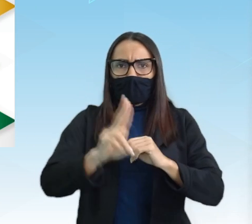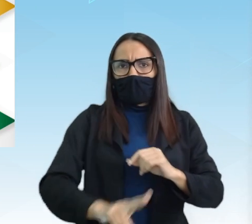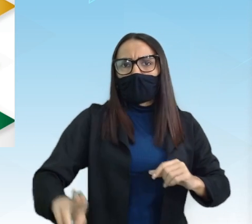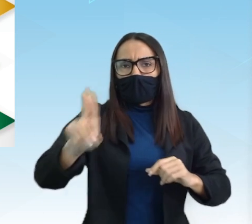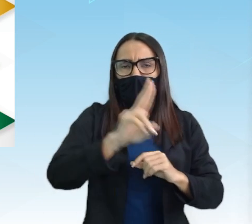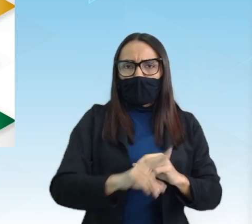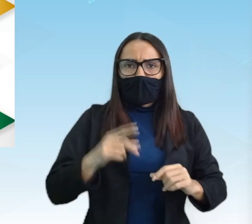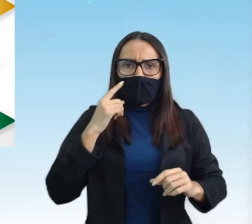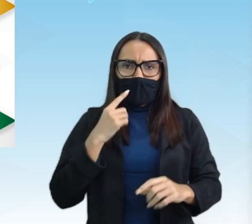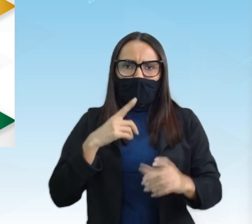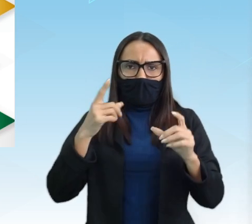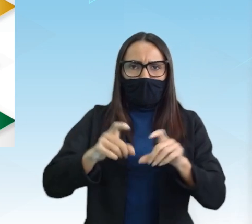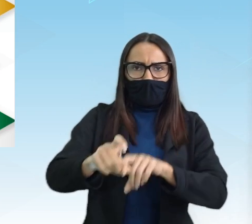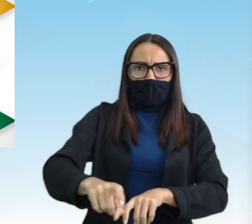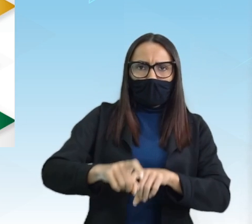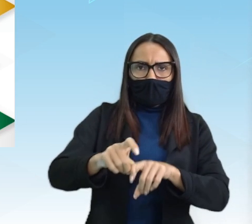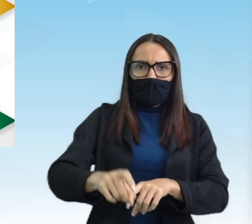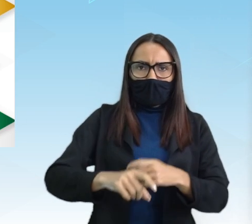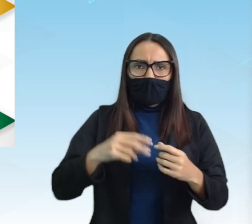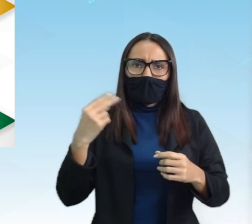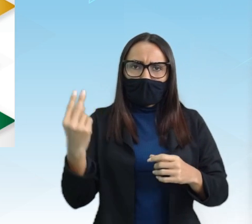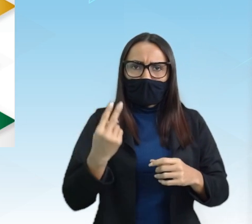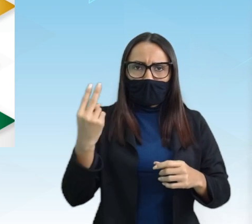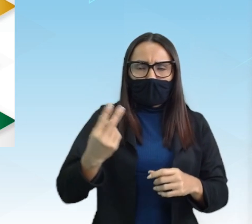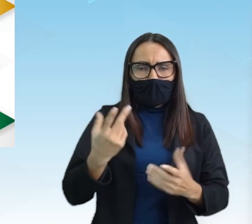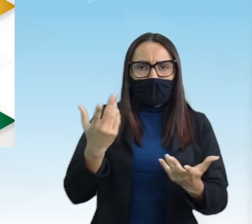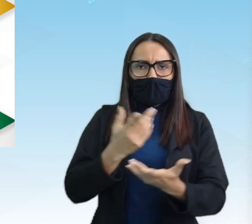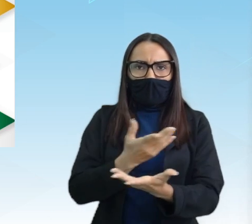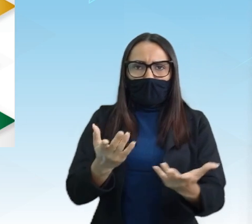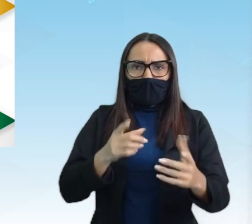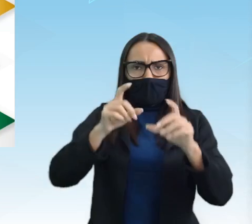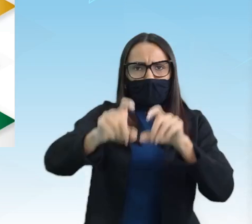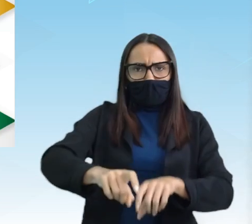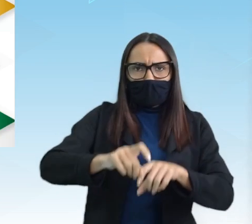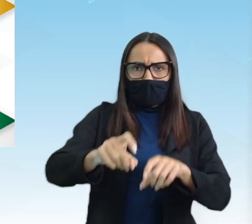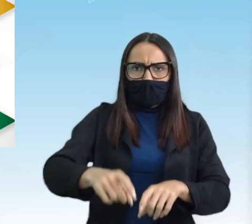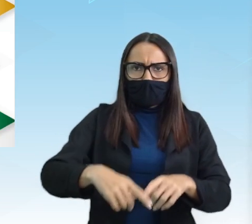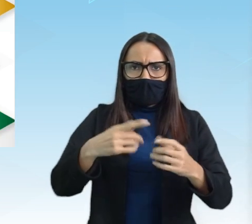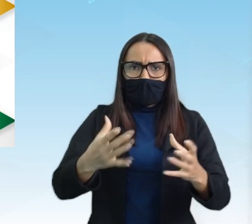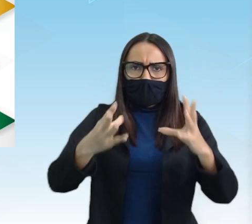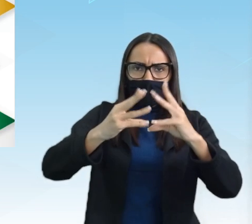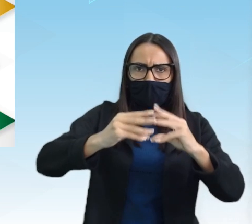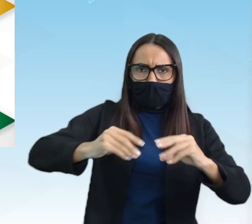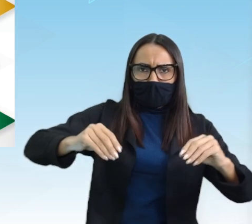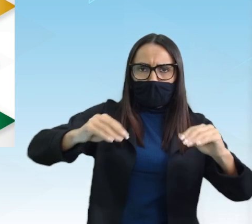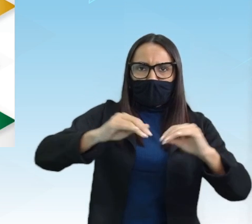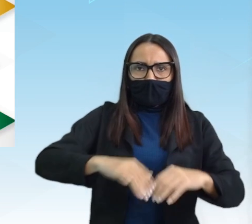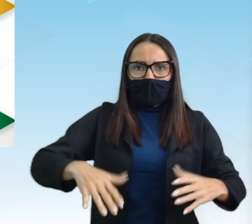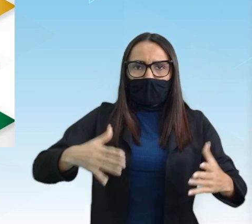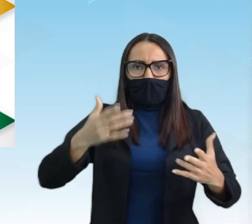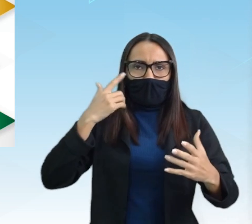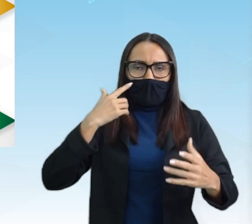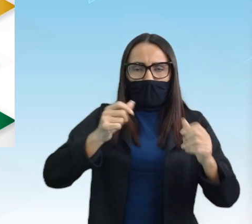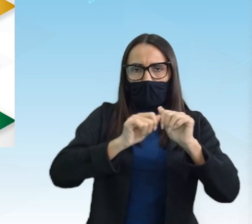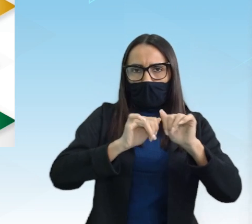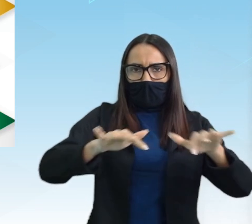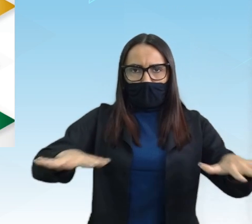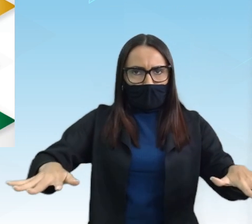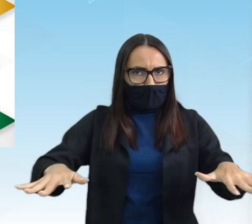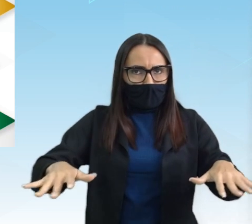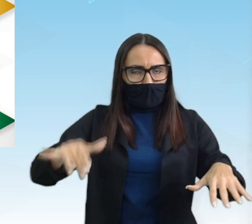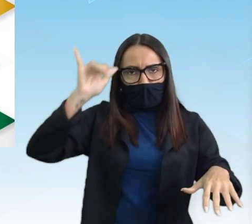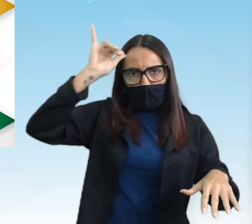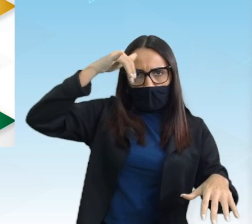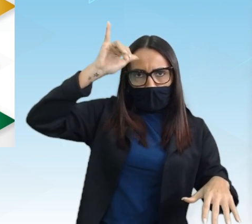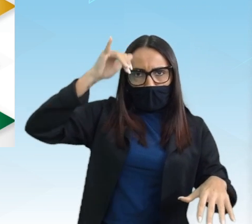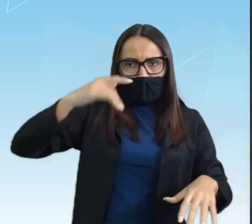ainda fertilizantes, aí utiliza ainda implementos agrícolas, confinamento de rebanho. O rebanho não fica solto no pasto, não.